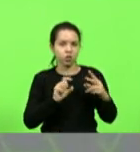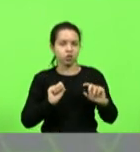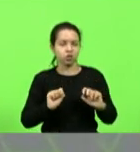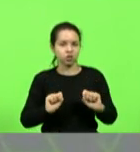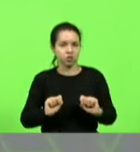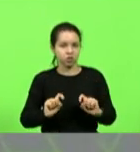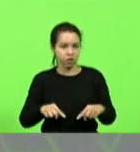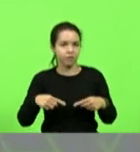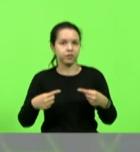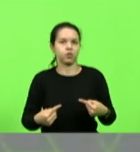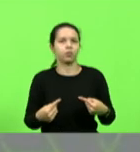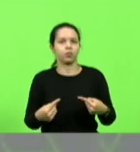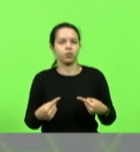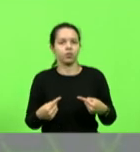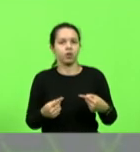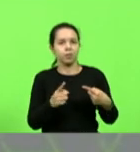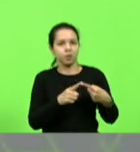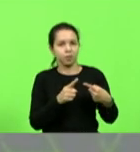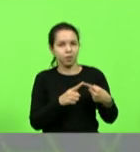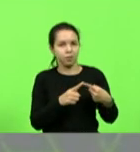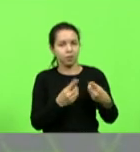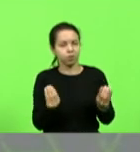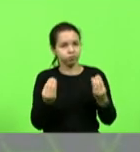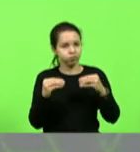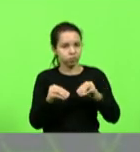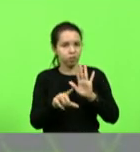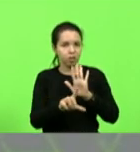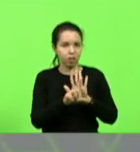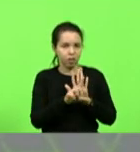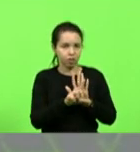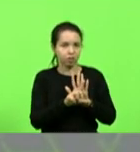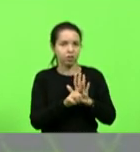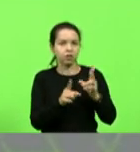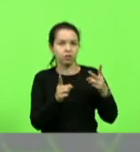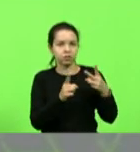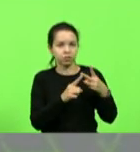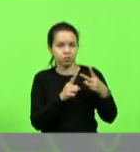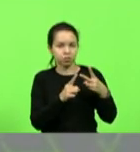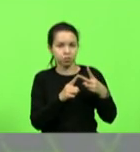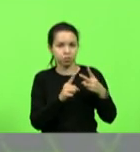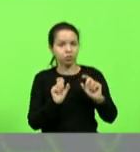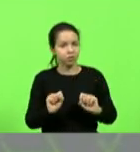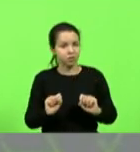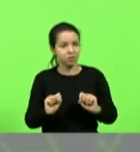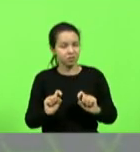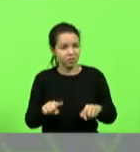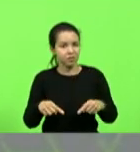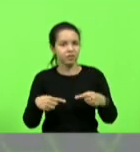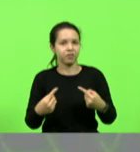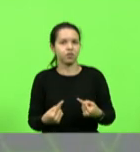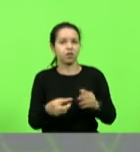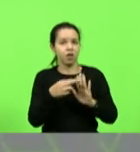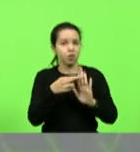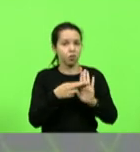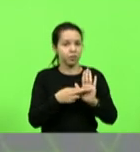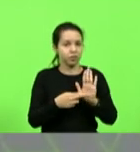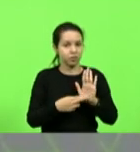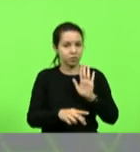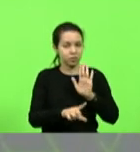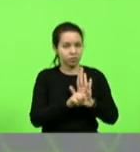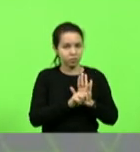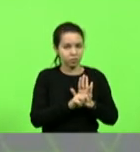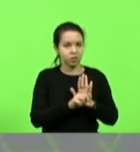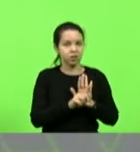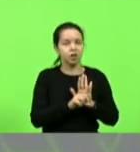da implementação da lei propriamente dita e o desafio da regulamentação das atribuições e do trabalho social desses